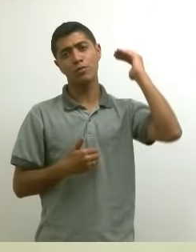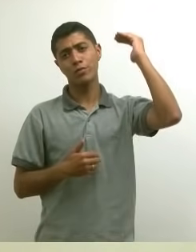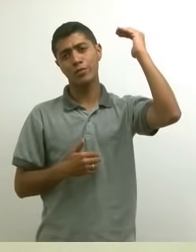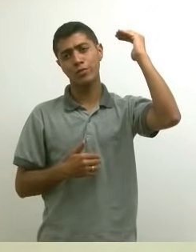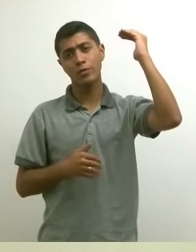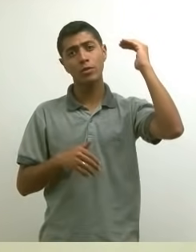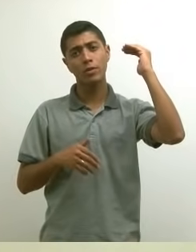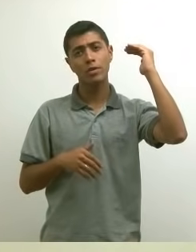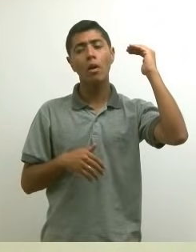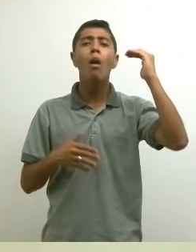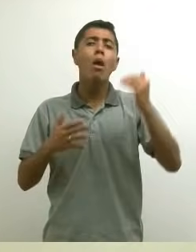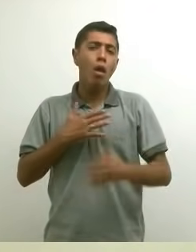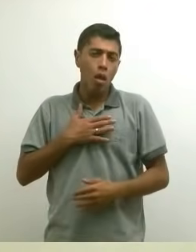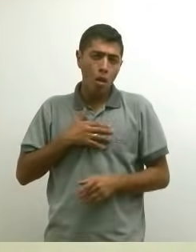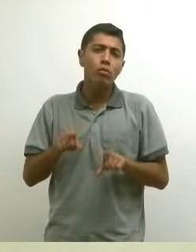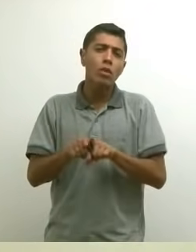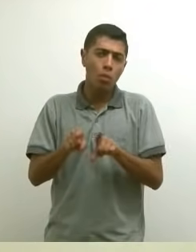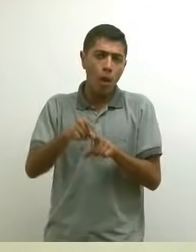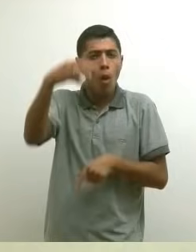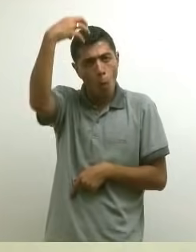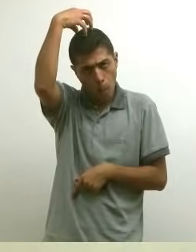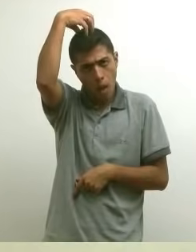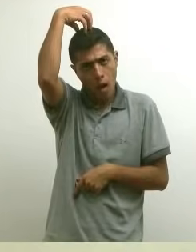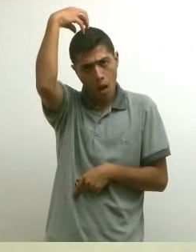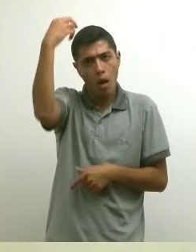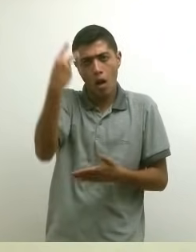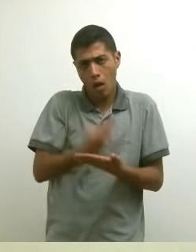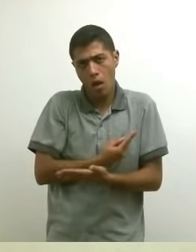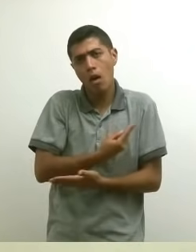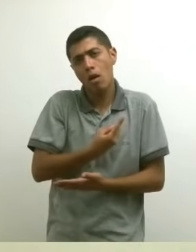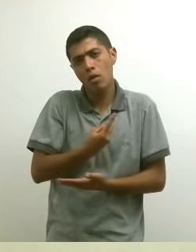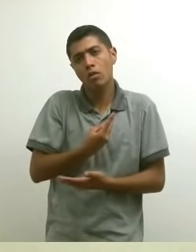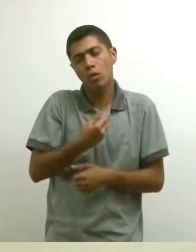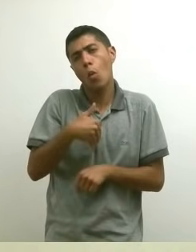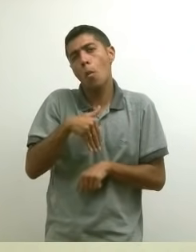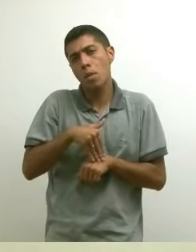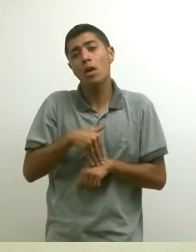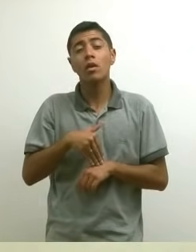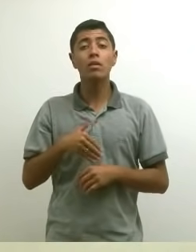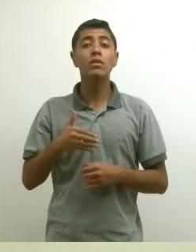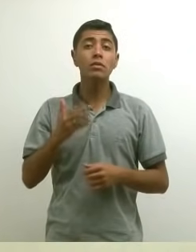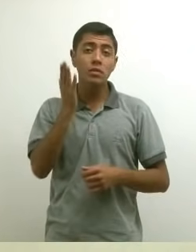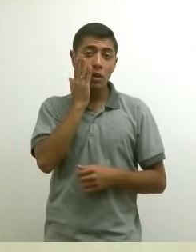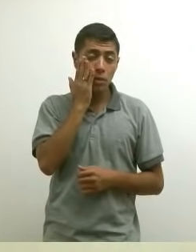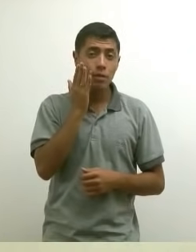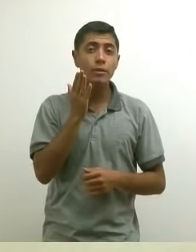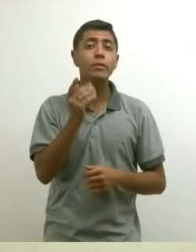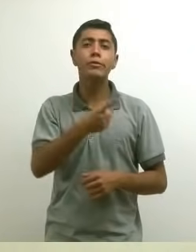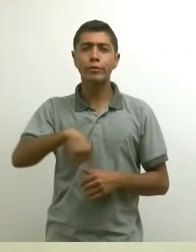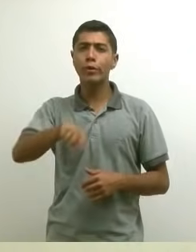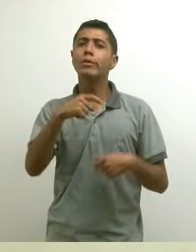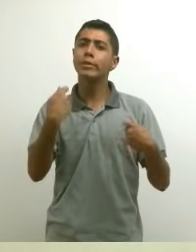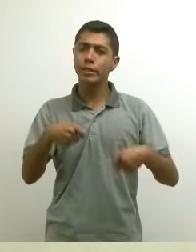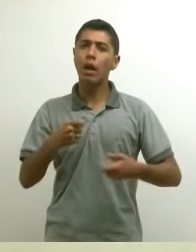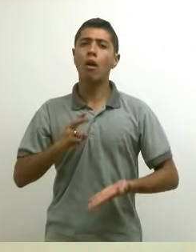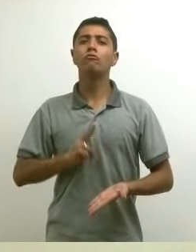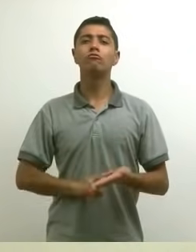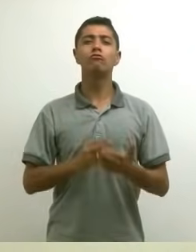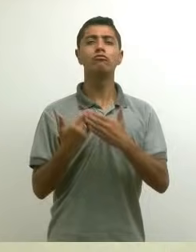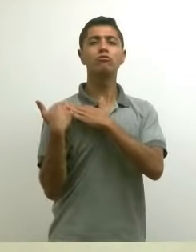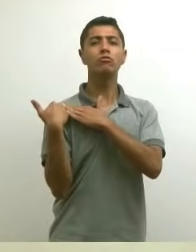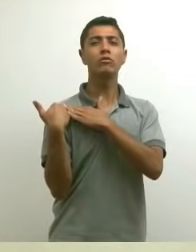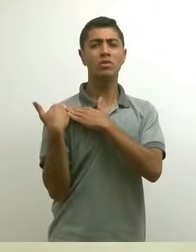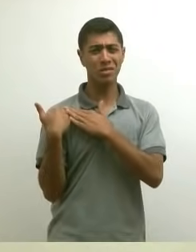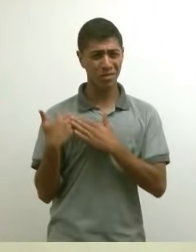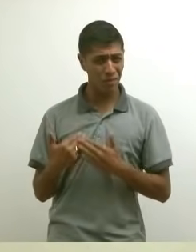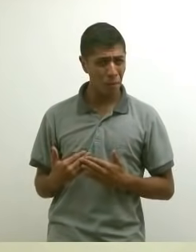me coloco a culpa a gente tem que se colocar como o responsável quantos de nós é que a gente fica quando a